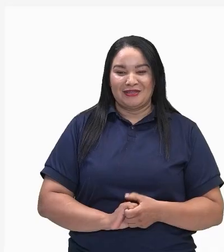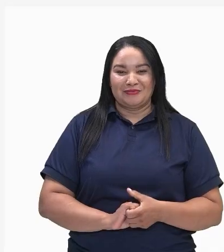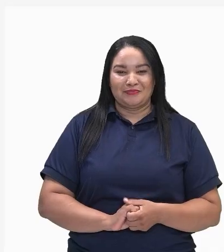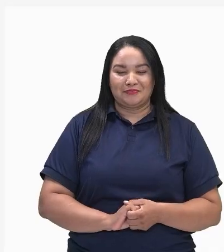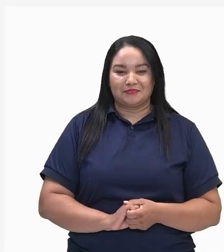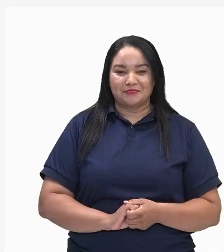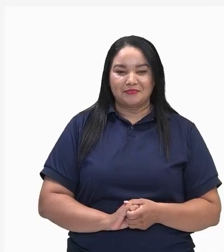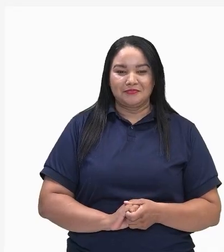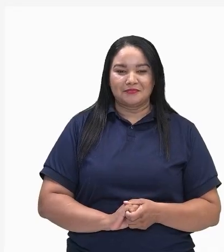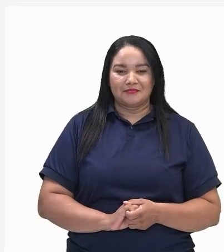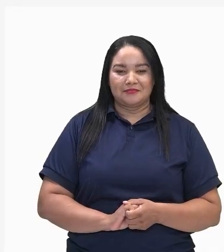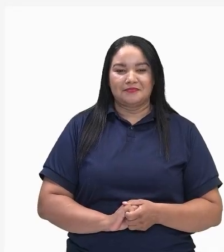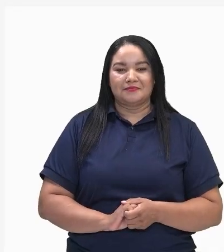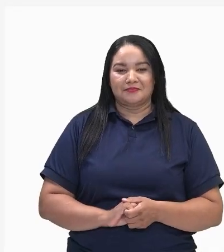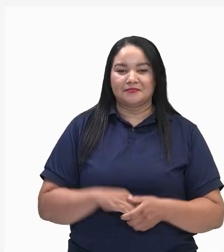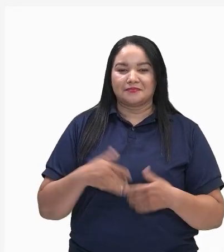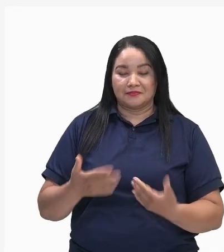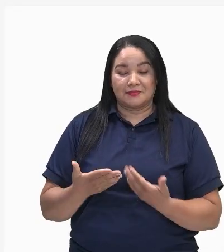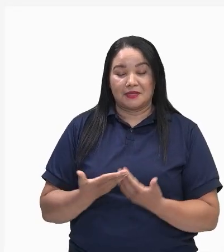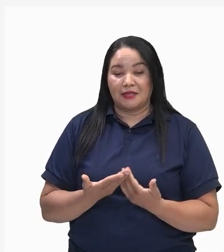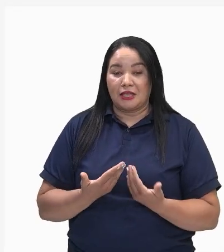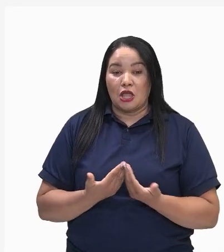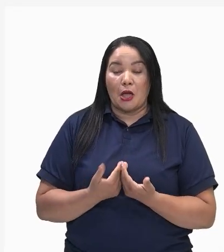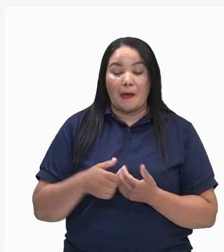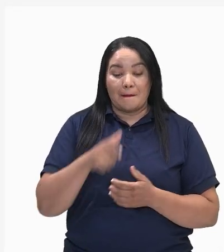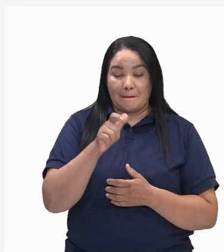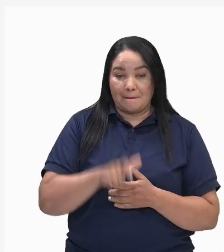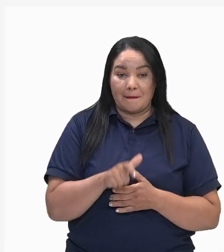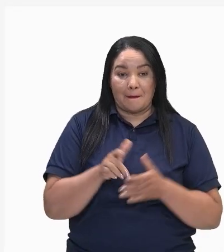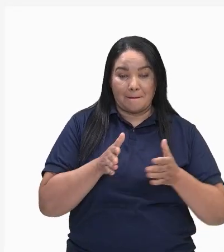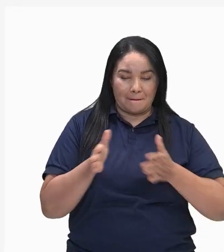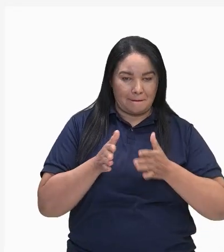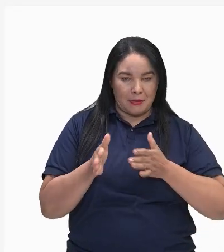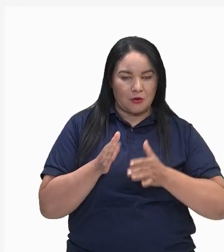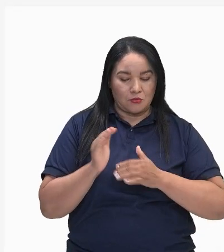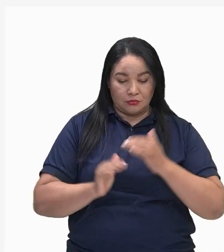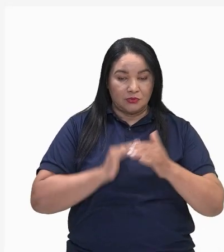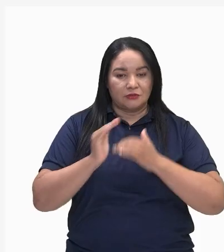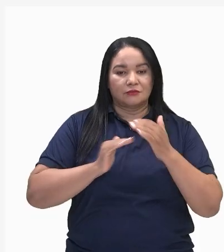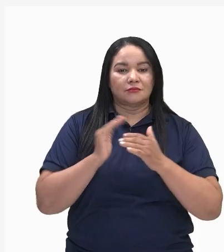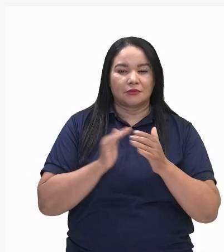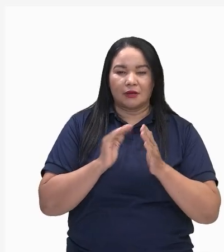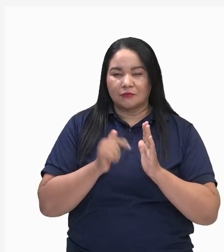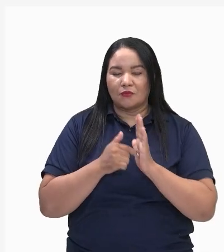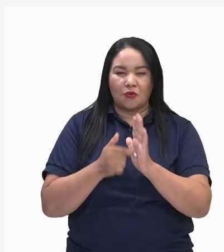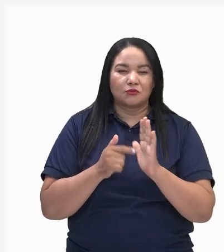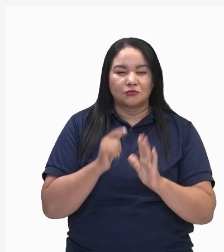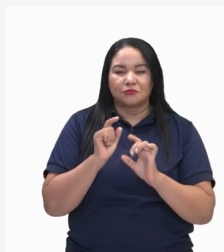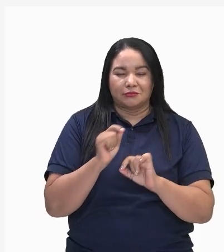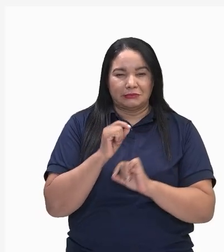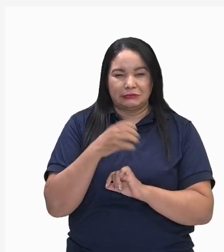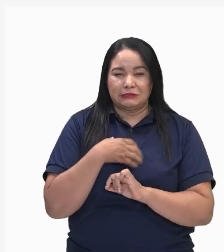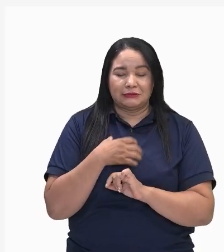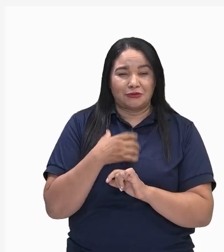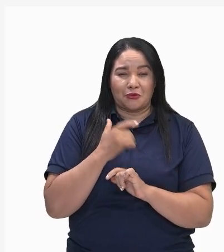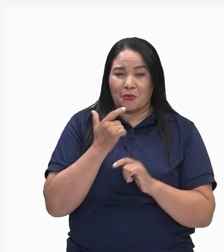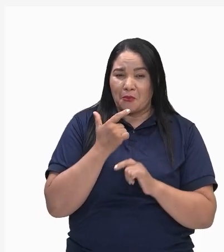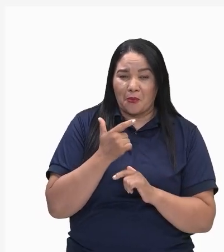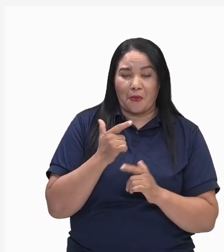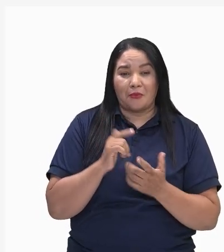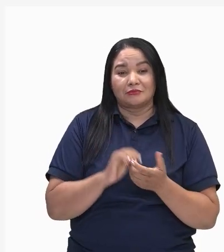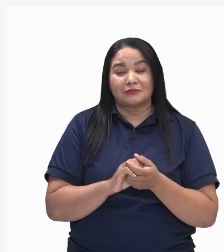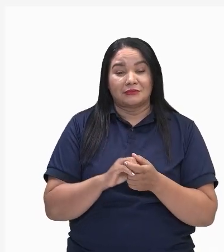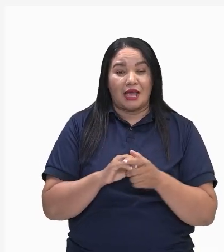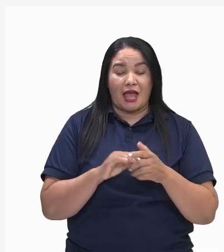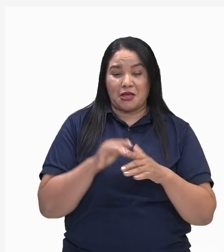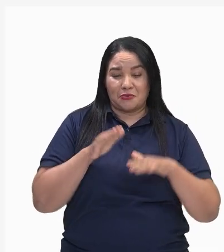estão passando pela puberdade apresentam aquele humor, né, entre aspas. A variação nos